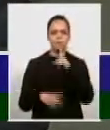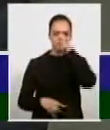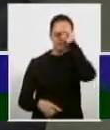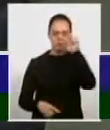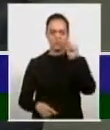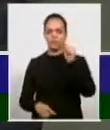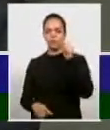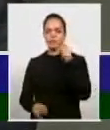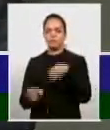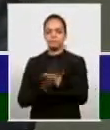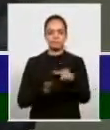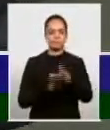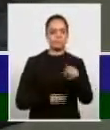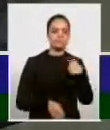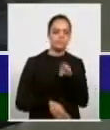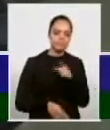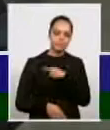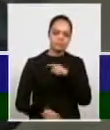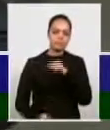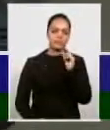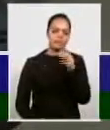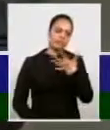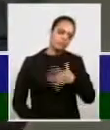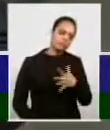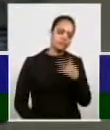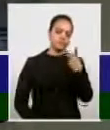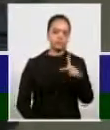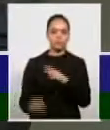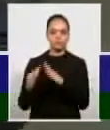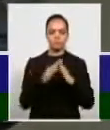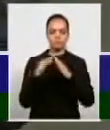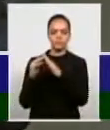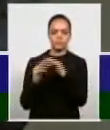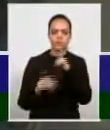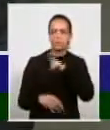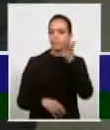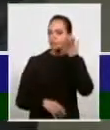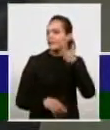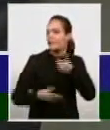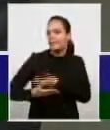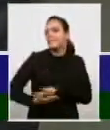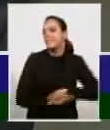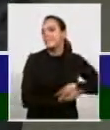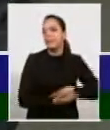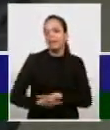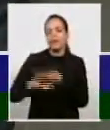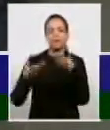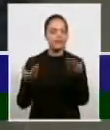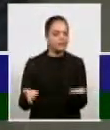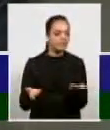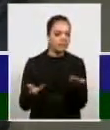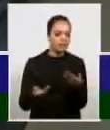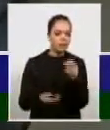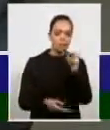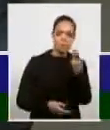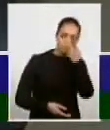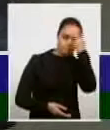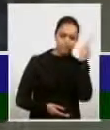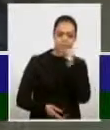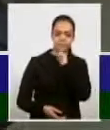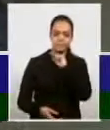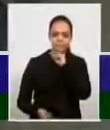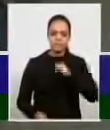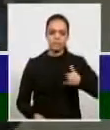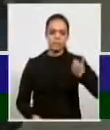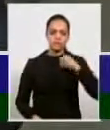a recomendação que nós temos, de repente o seu vizinho está com uma criança nova, está com um recém-nascido, ou tem um idoso,